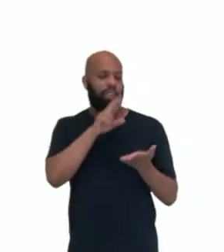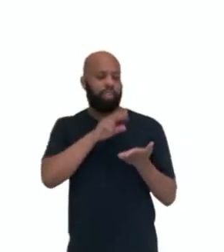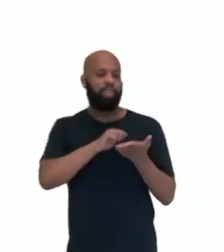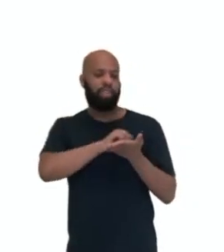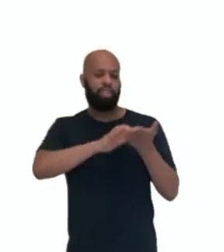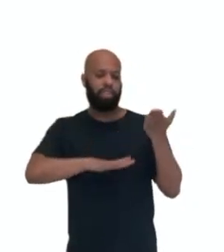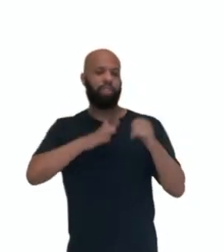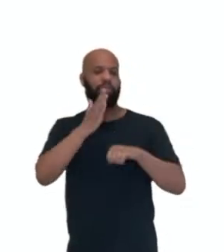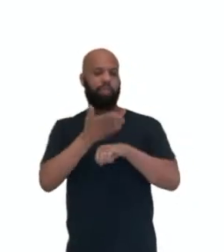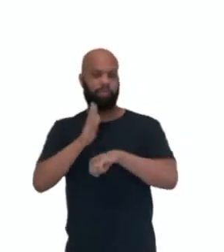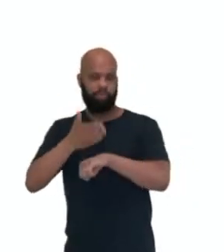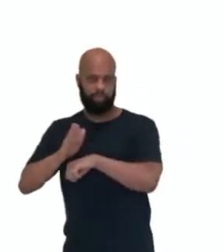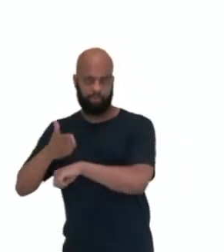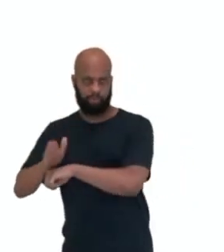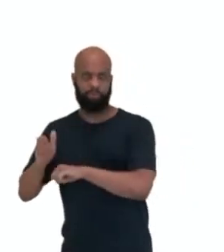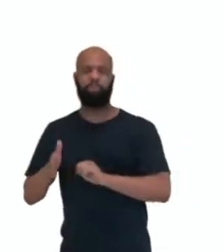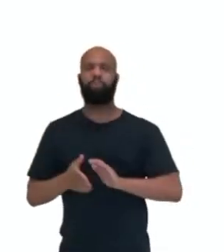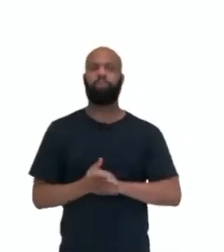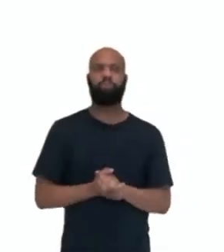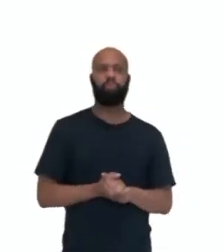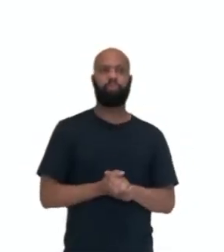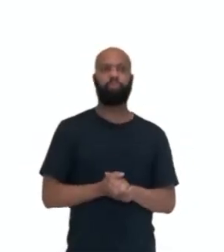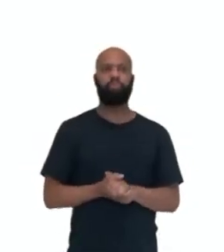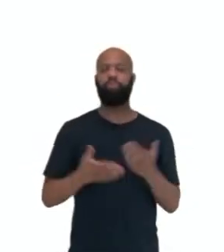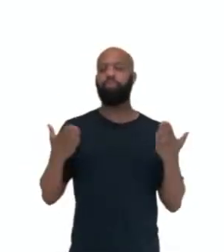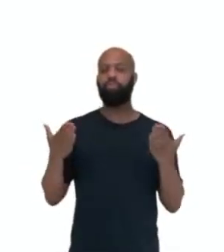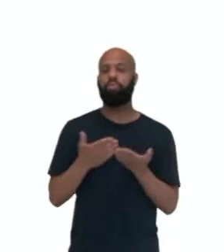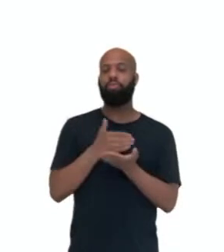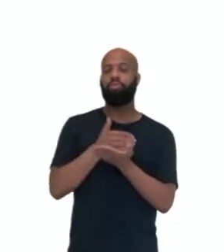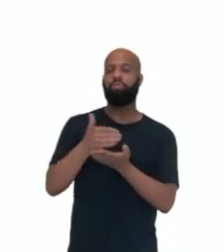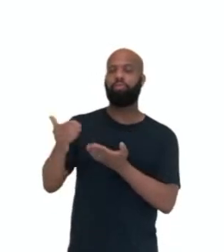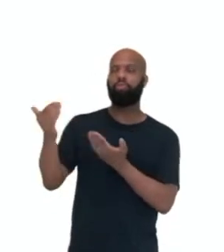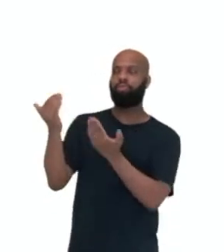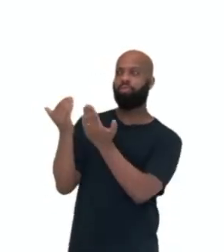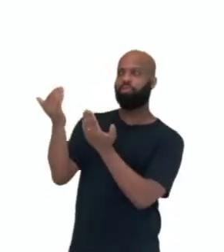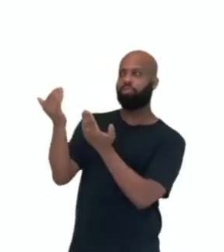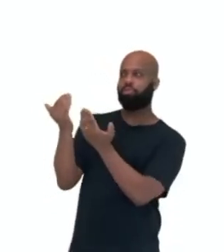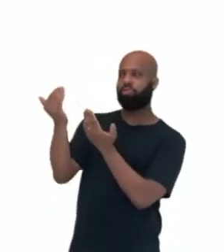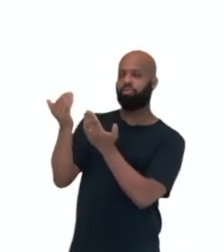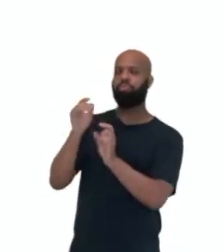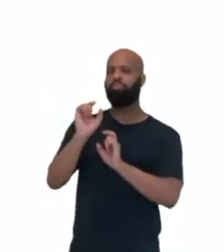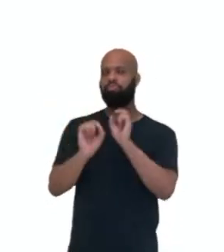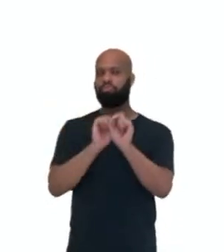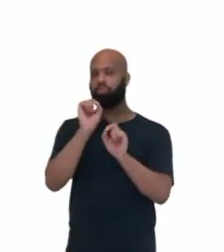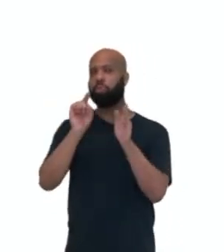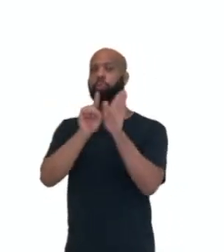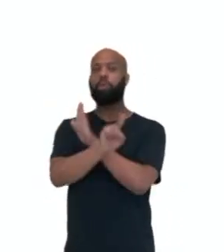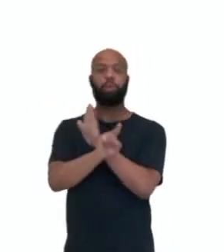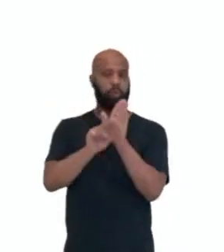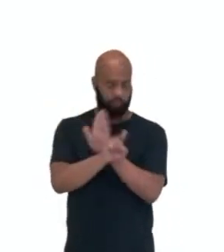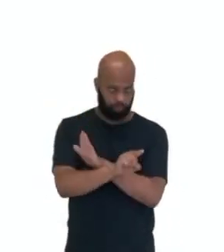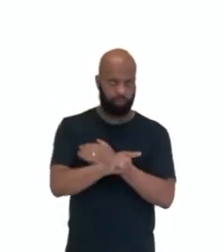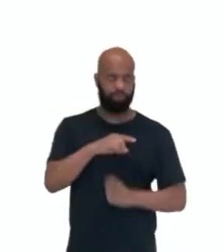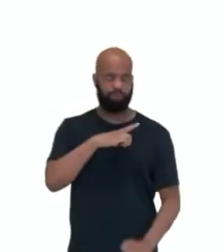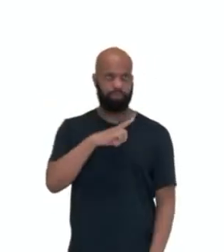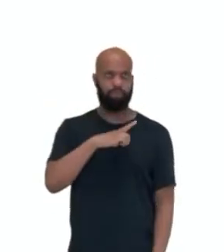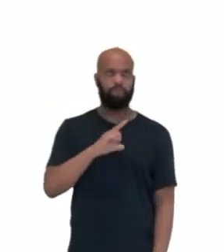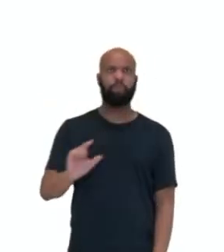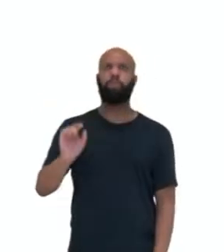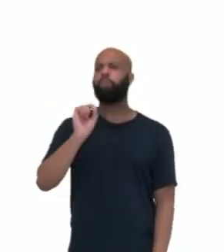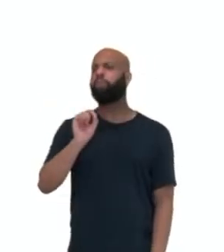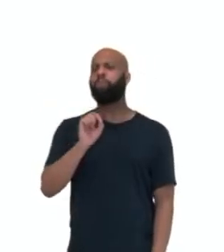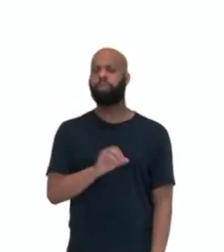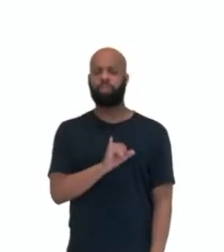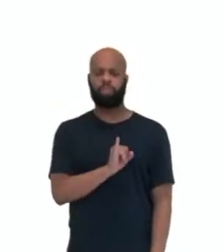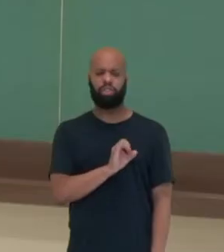com exercícios, atividades. E, professor, os questionamentos? Os questionamentos são esses. O que é um